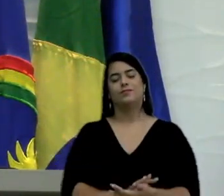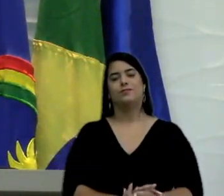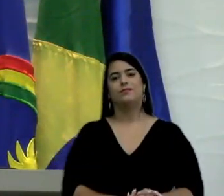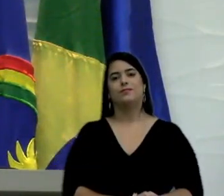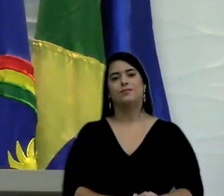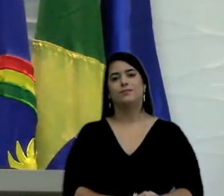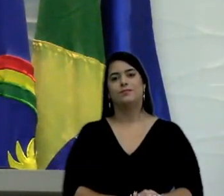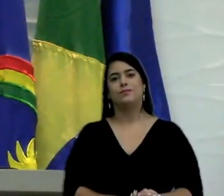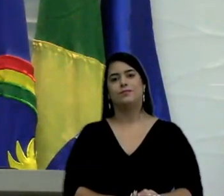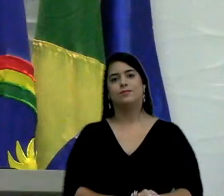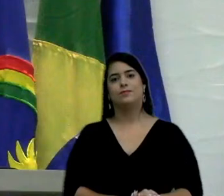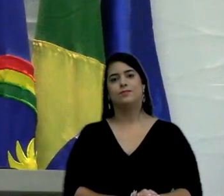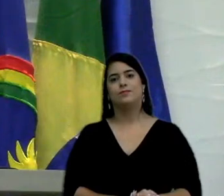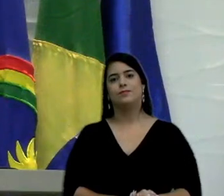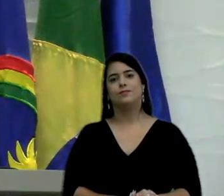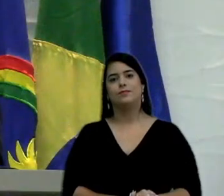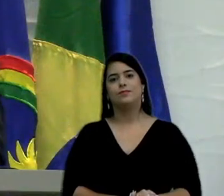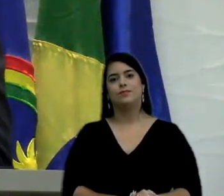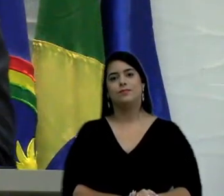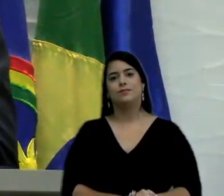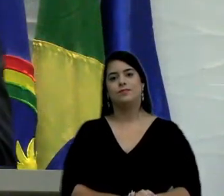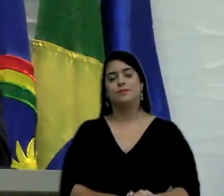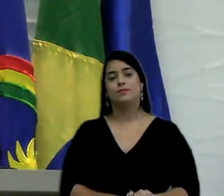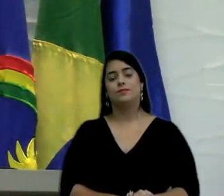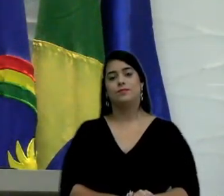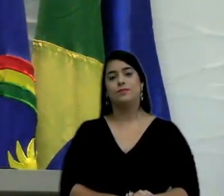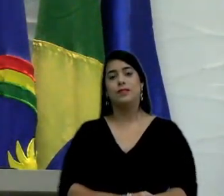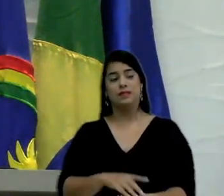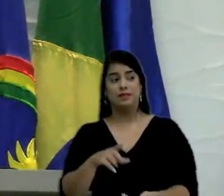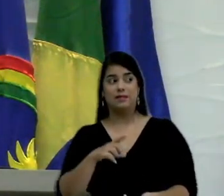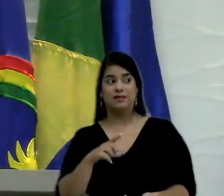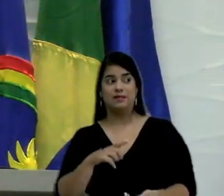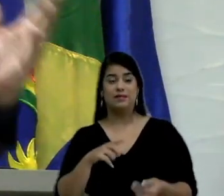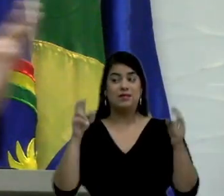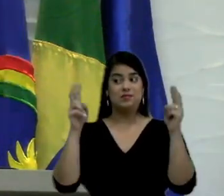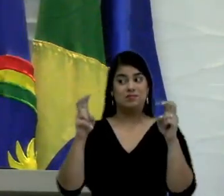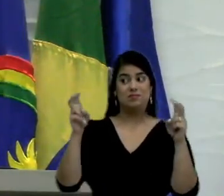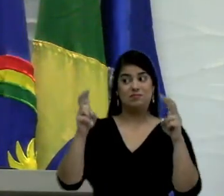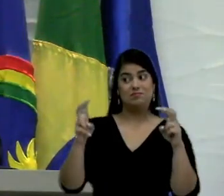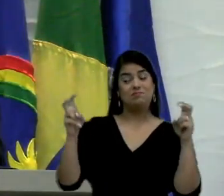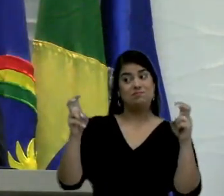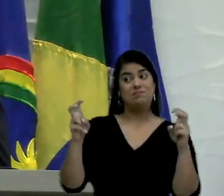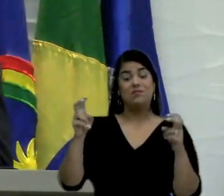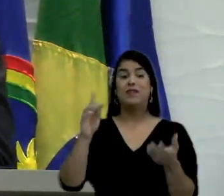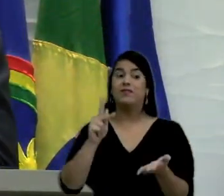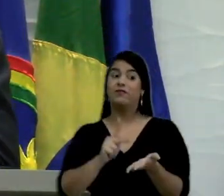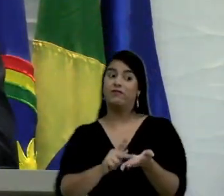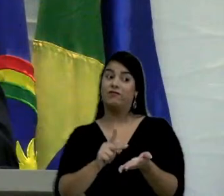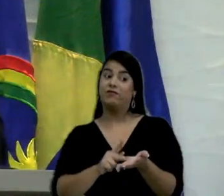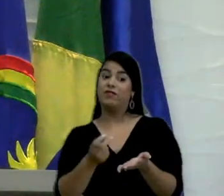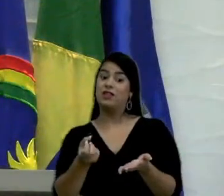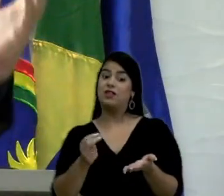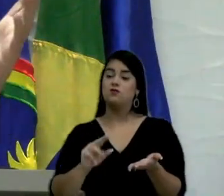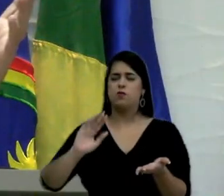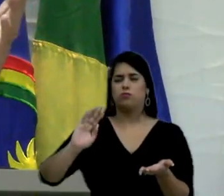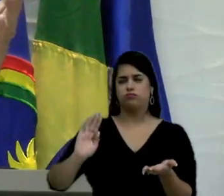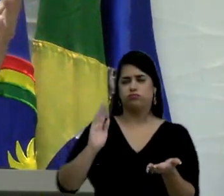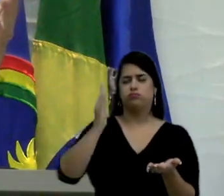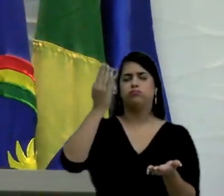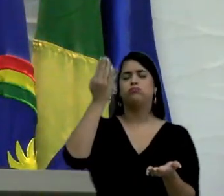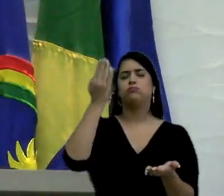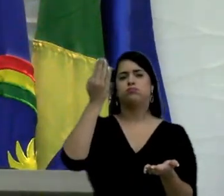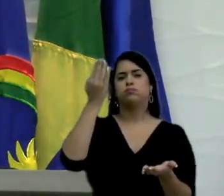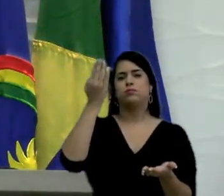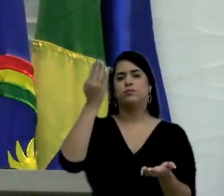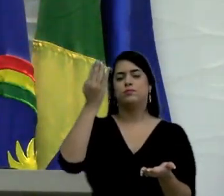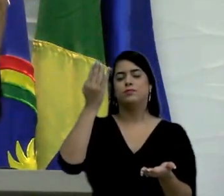Una entre Existe um ditado agora né fato ou fake fato T fake a